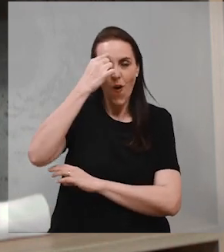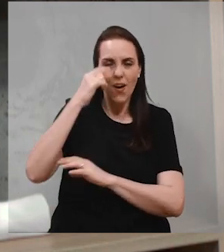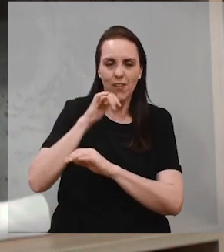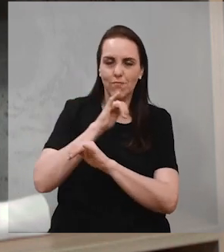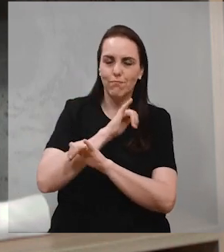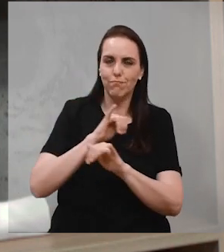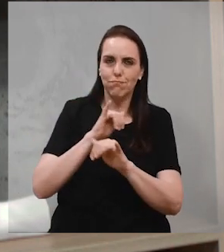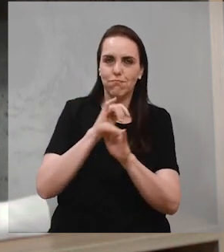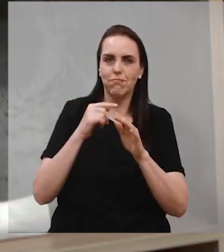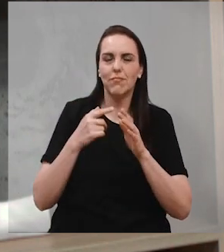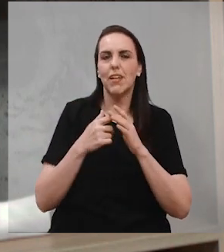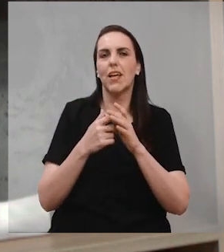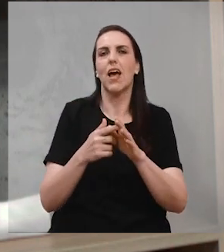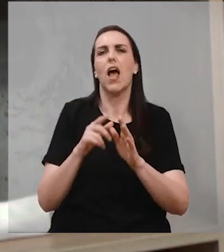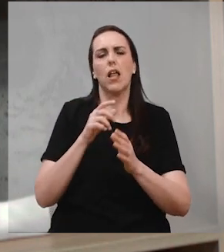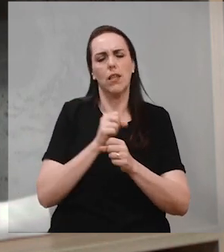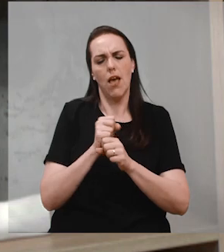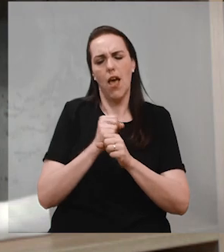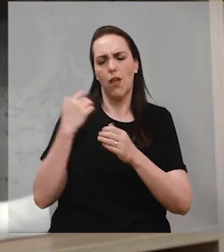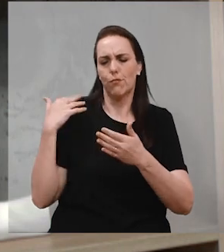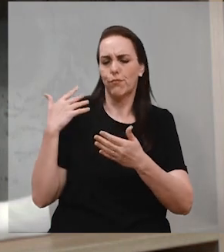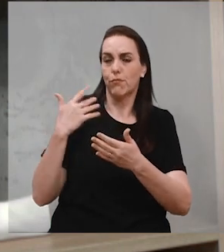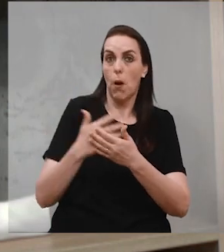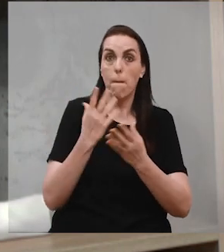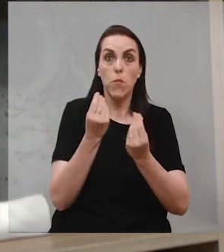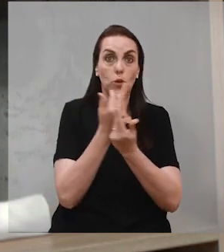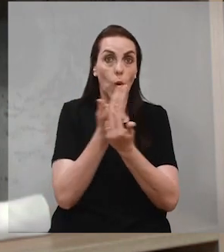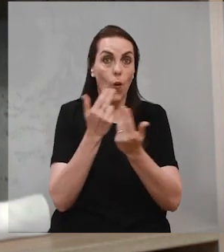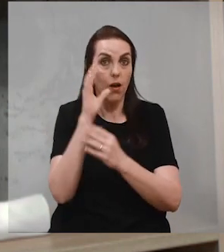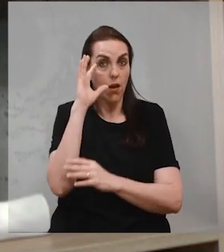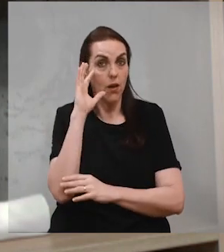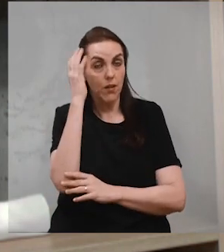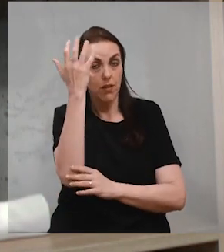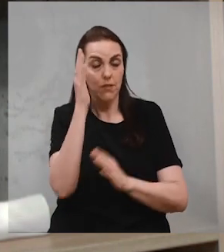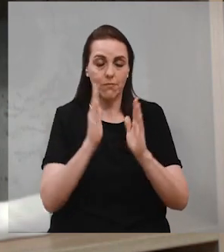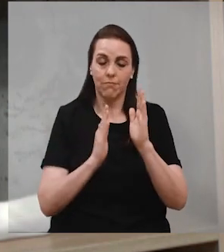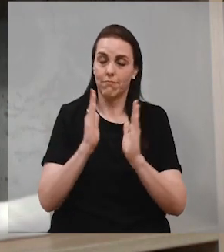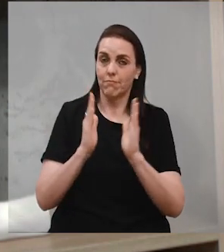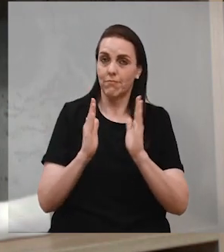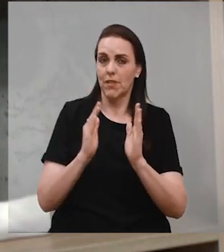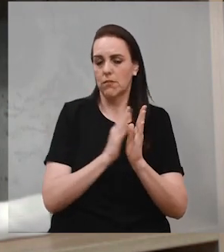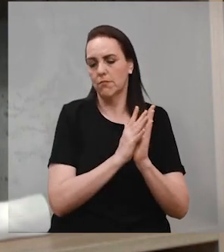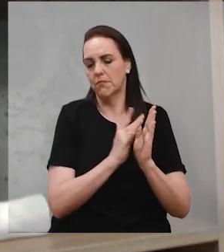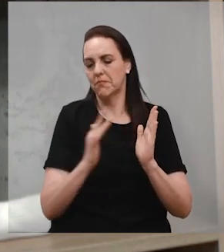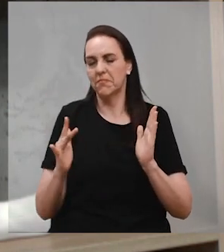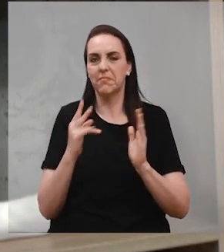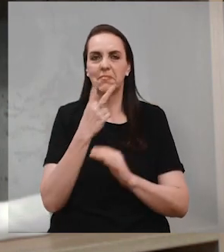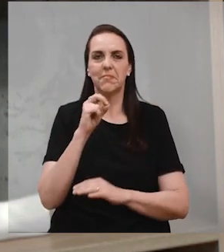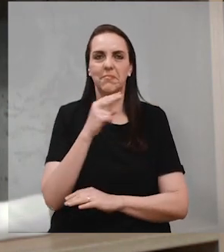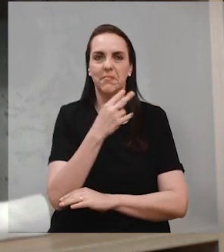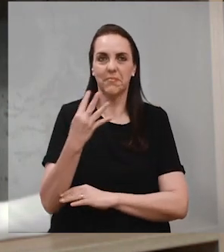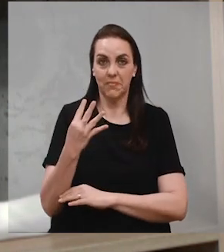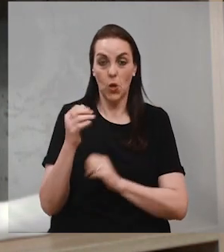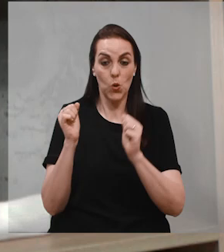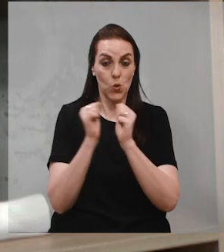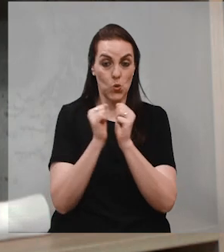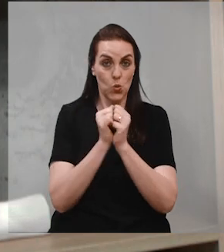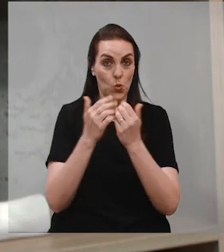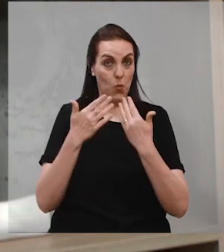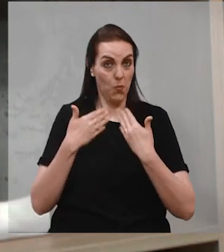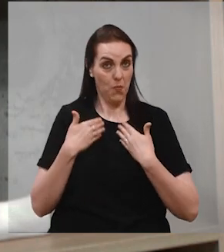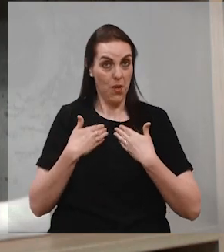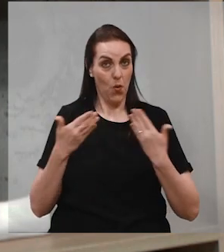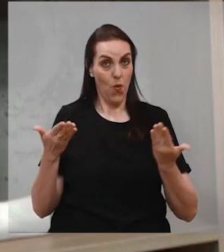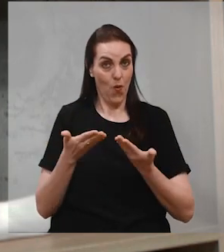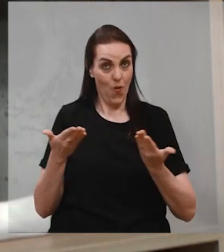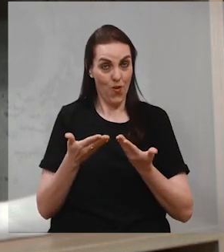de transmissão ao longo desse ano. E olha que muita coisa aconteceu durante todo o ano de 2024. Junto comigo